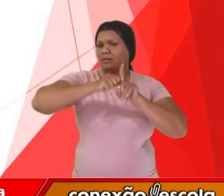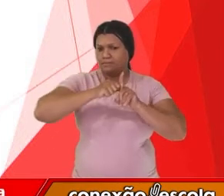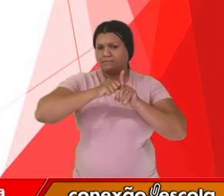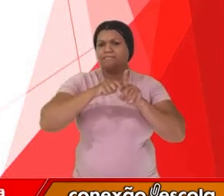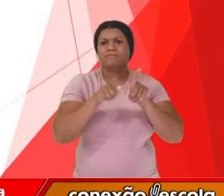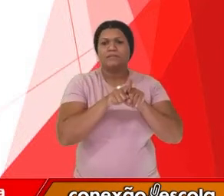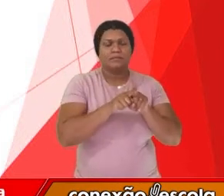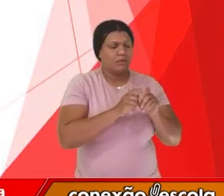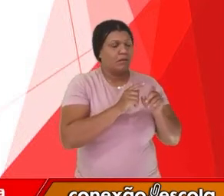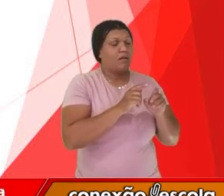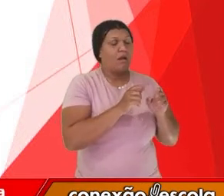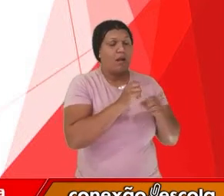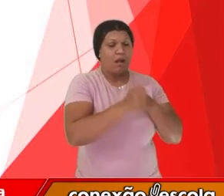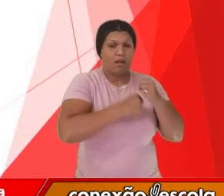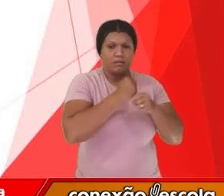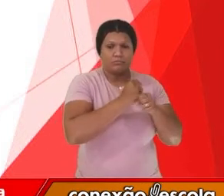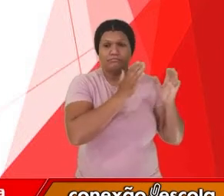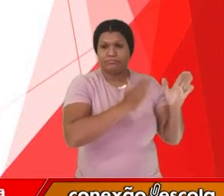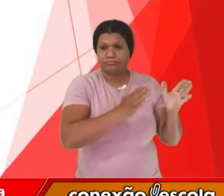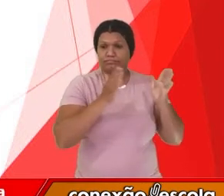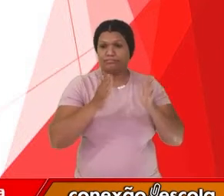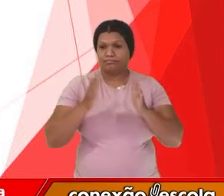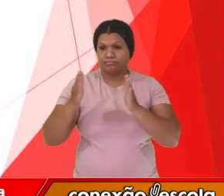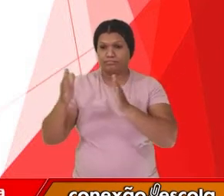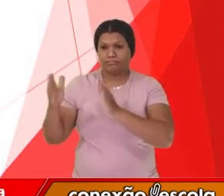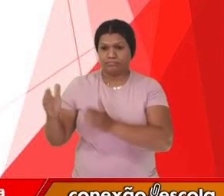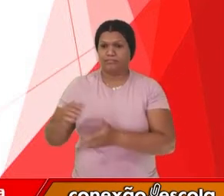estações, assim como os anos.